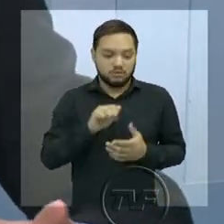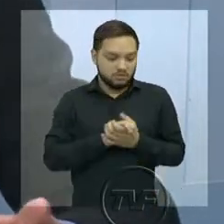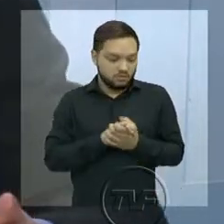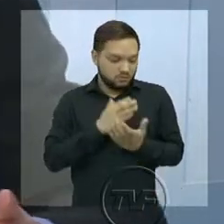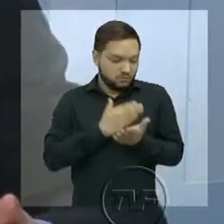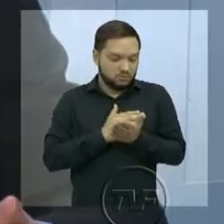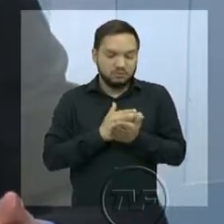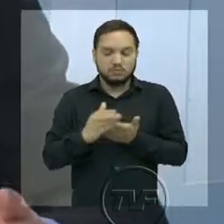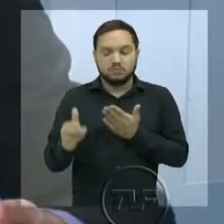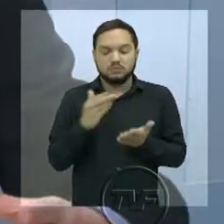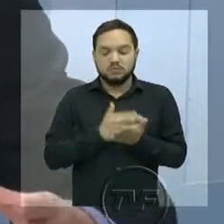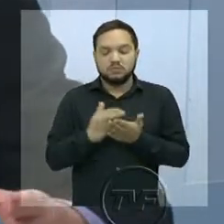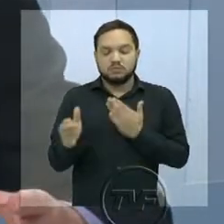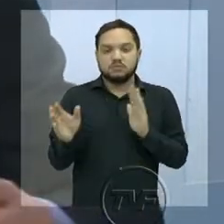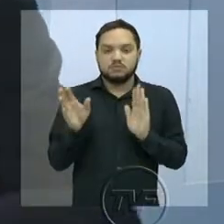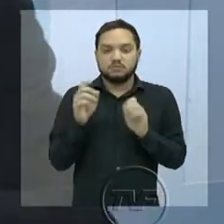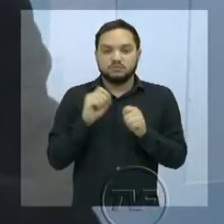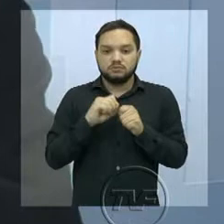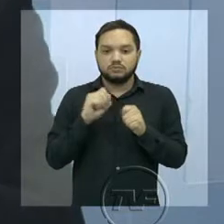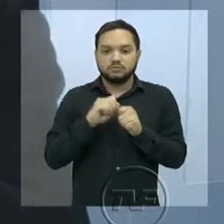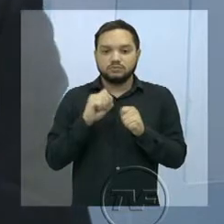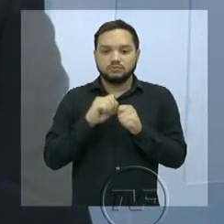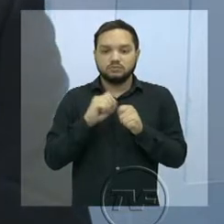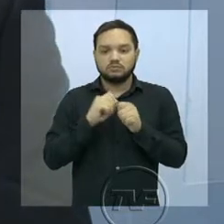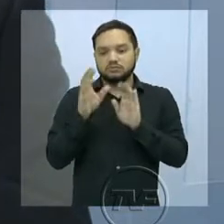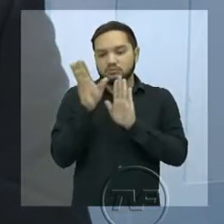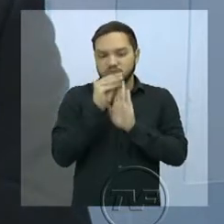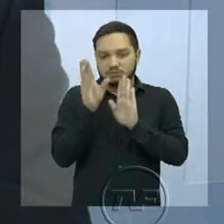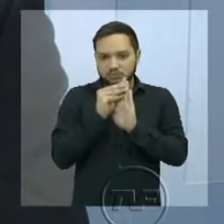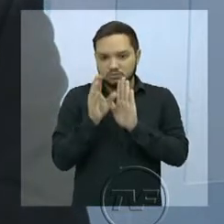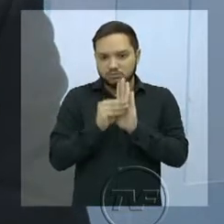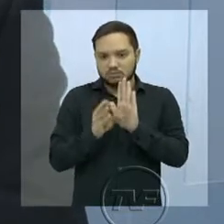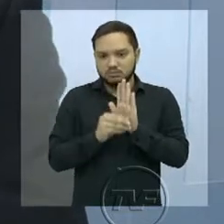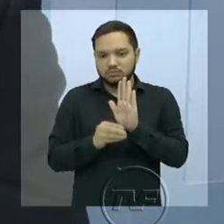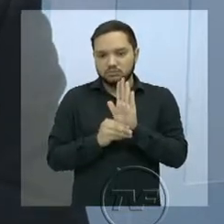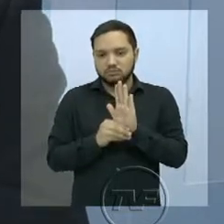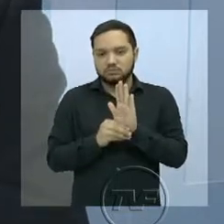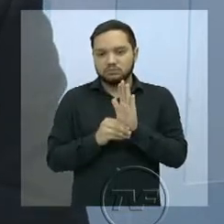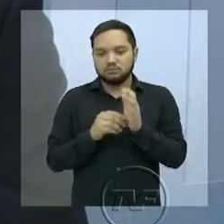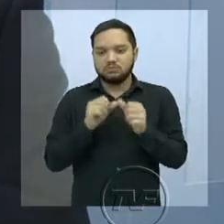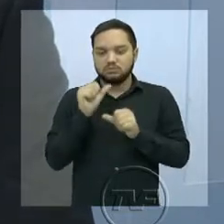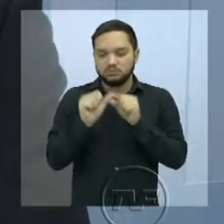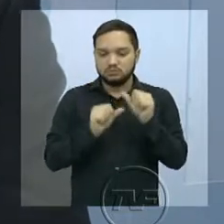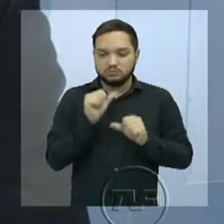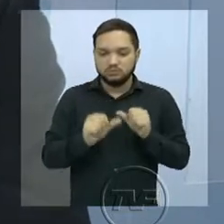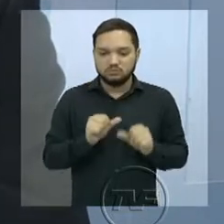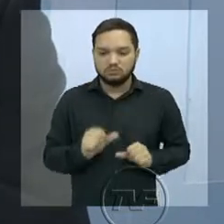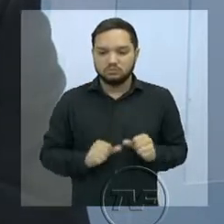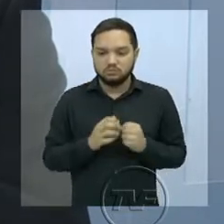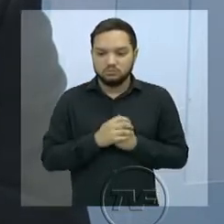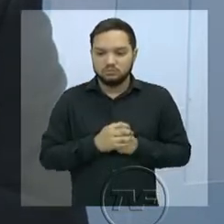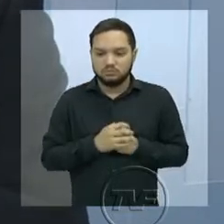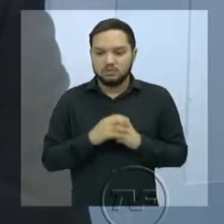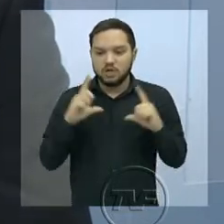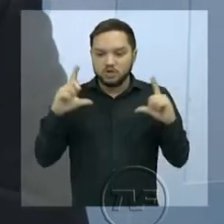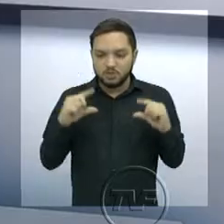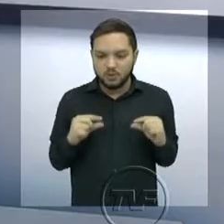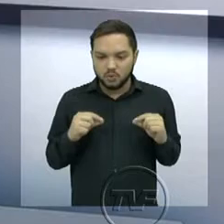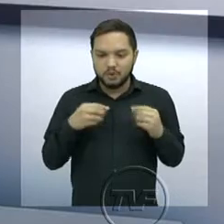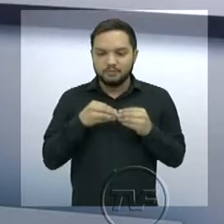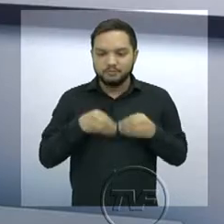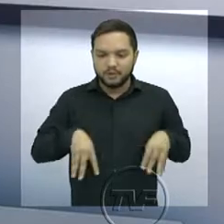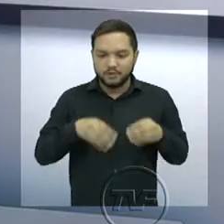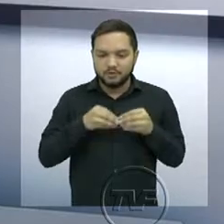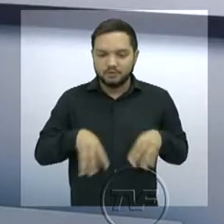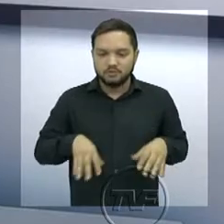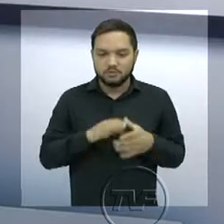tentar modular ou moldar essa reforma da Previdência para que ela fique mais suave e menos prejudicial,